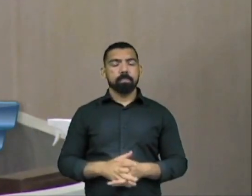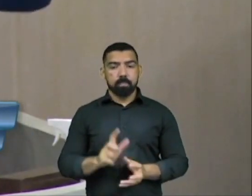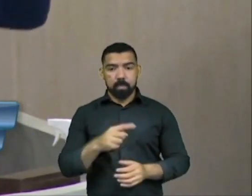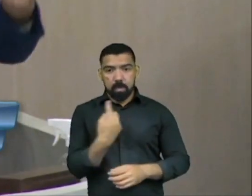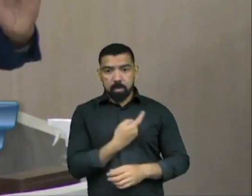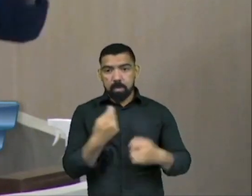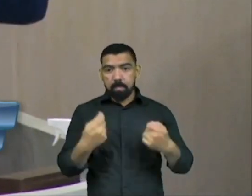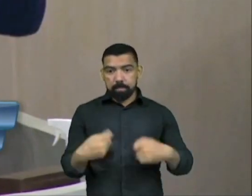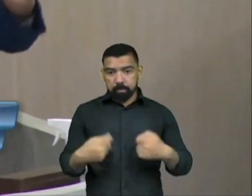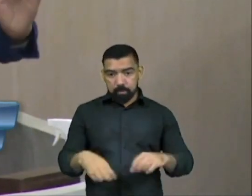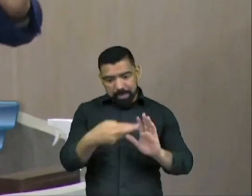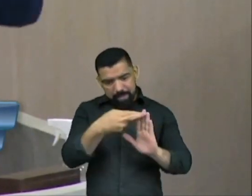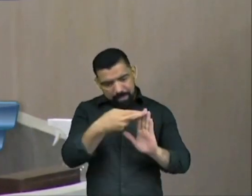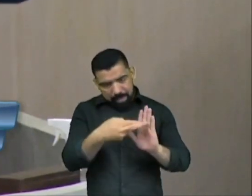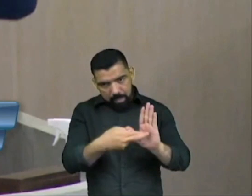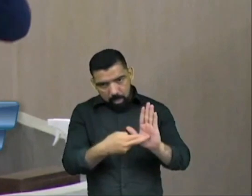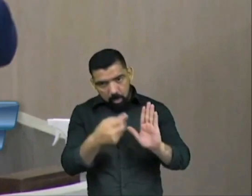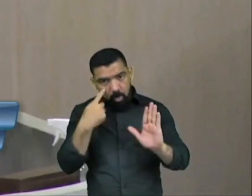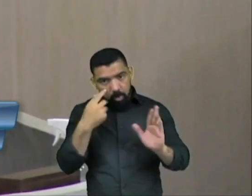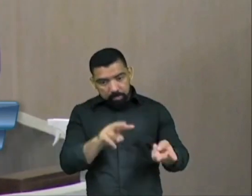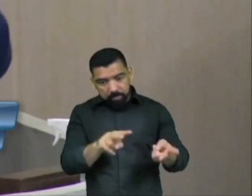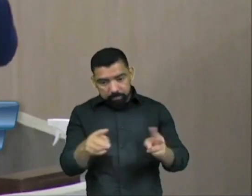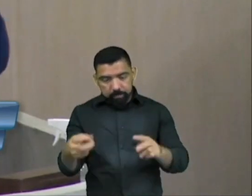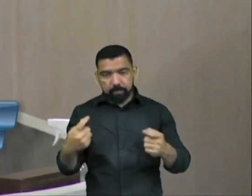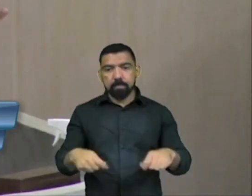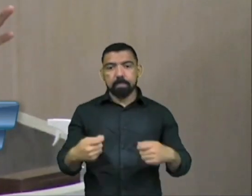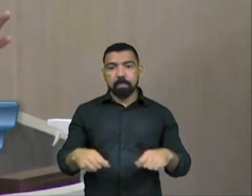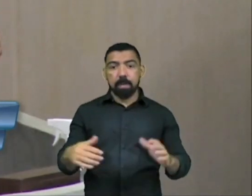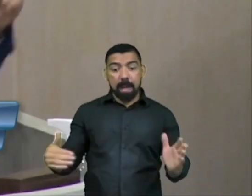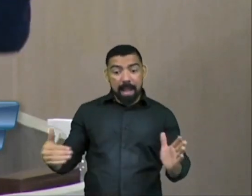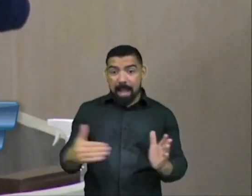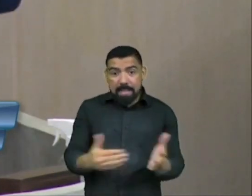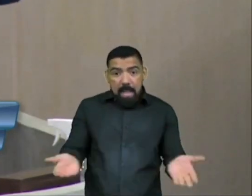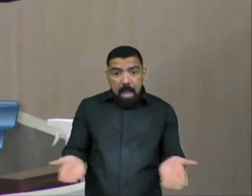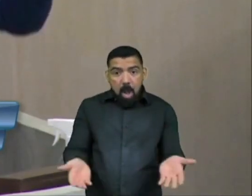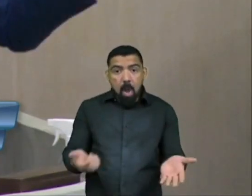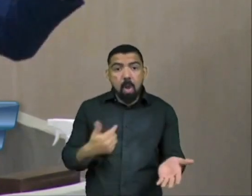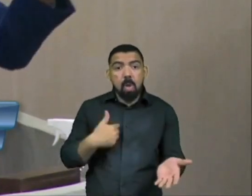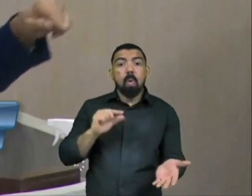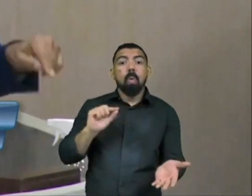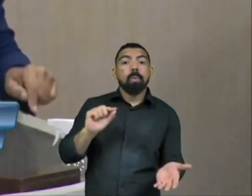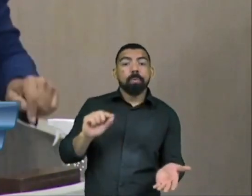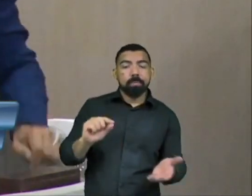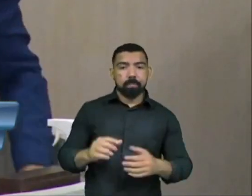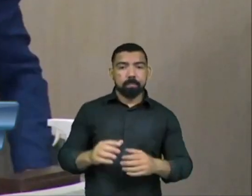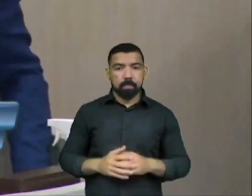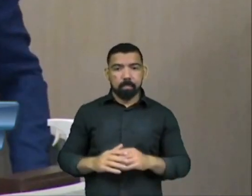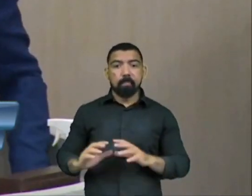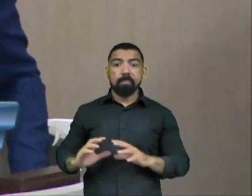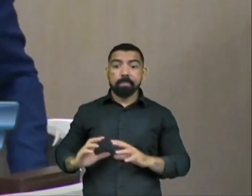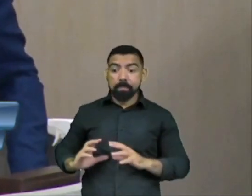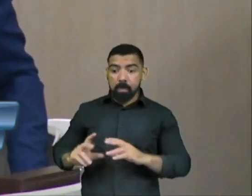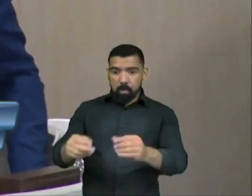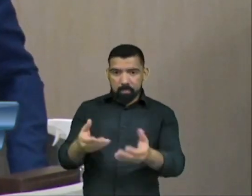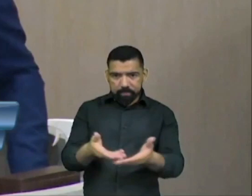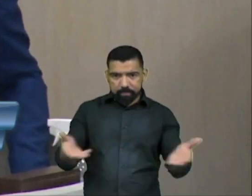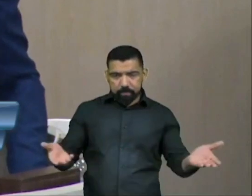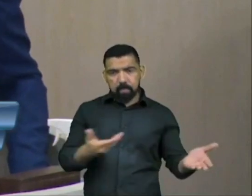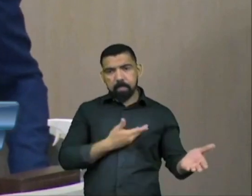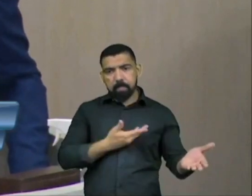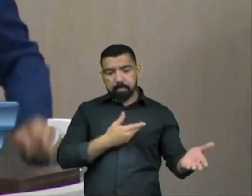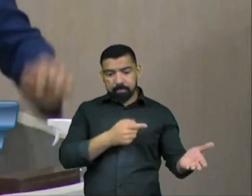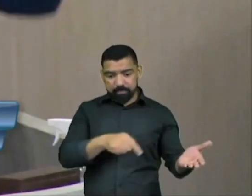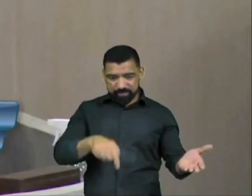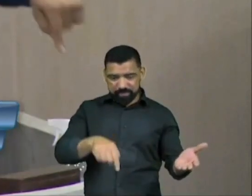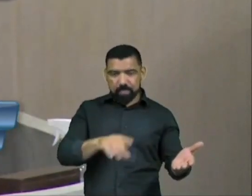desse relatório de transição, porque até então o que me consta é que todos os nobres colegas dessa casa, que